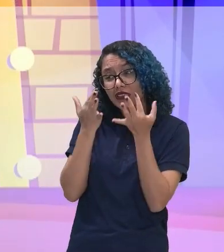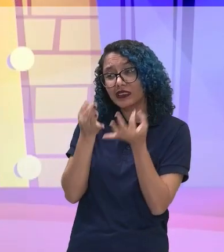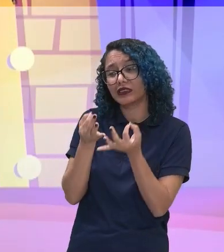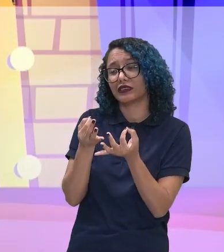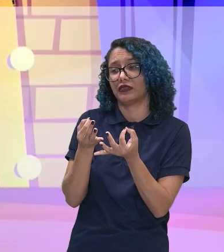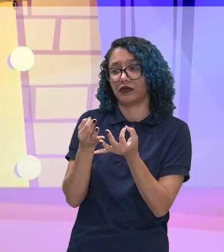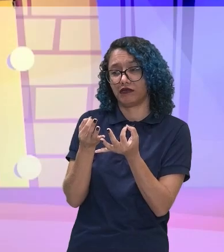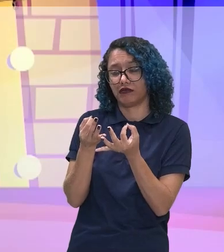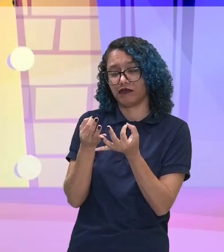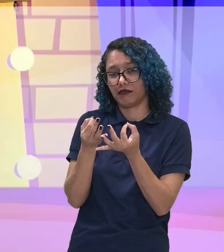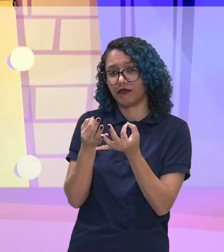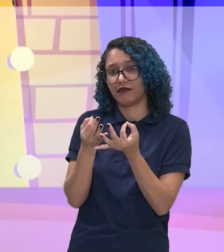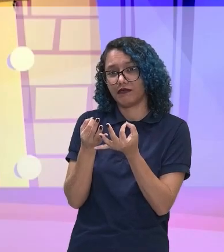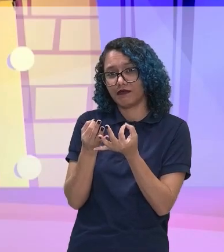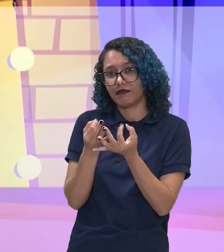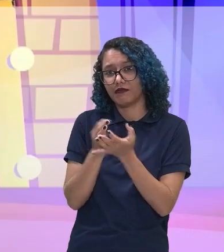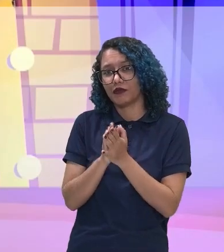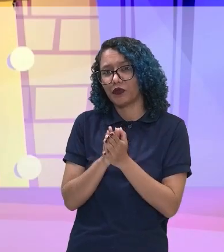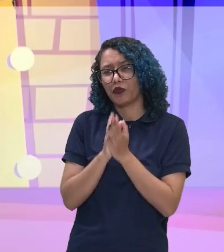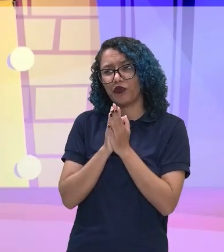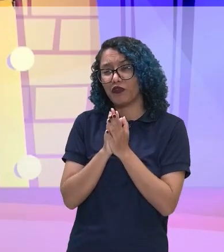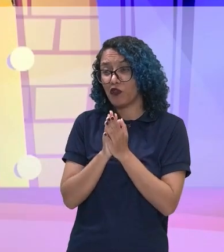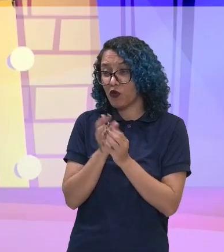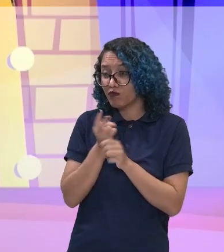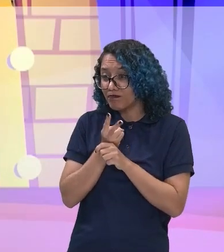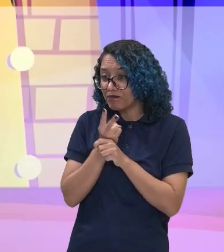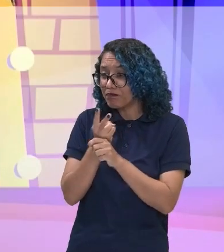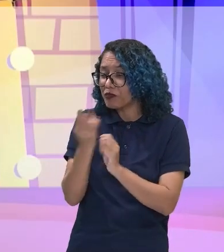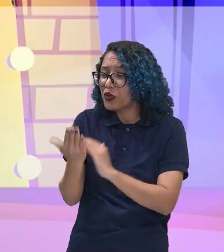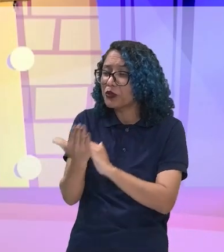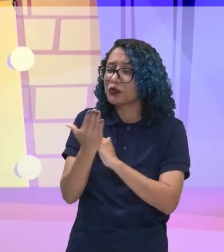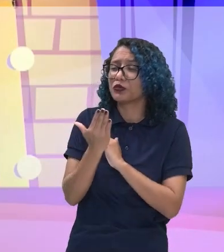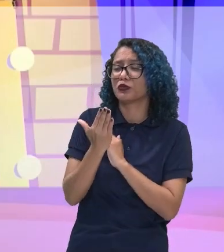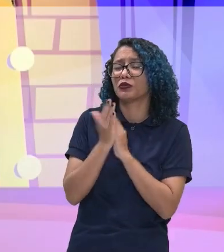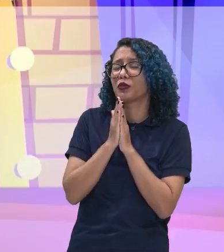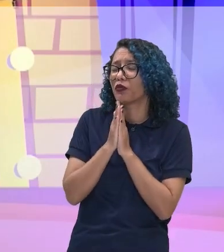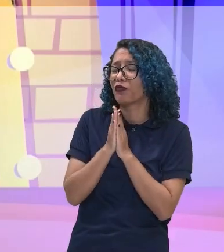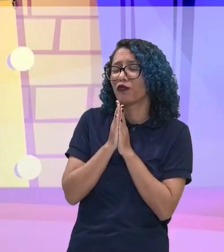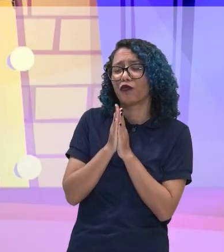escuta. Se te procurei, me ajuda.